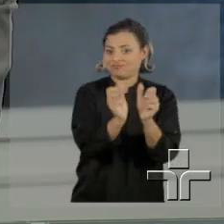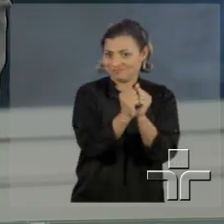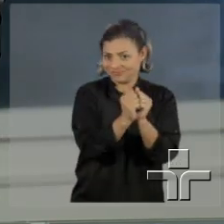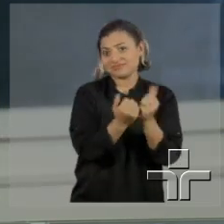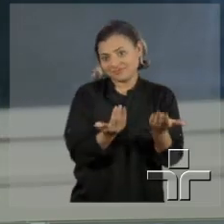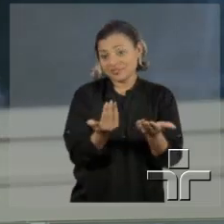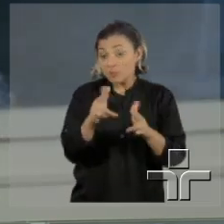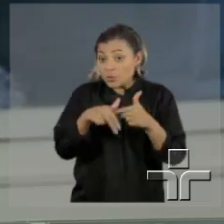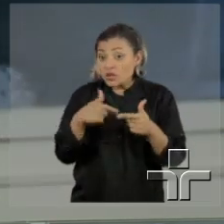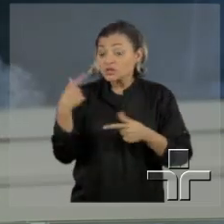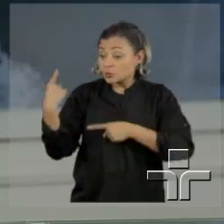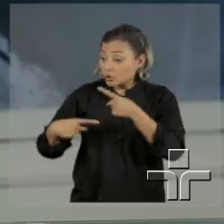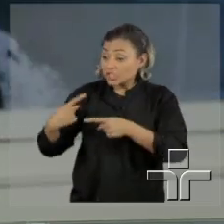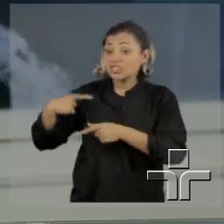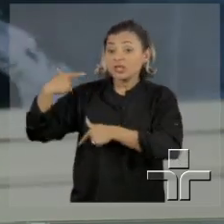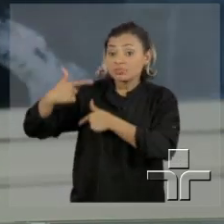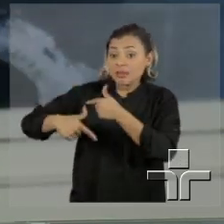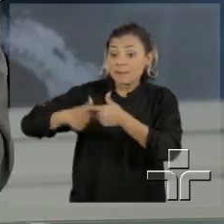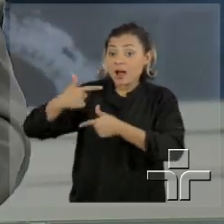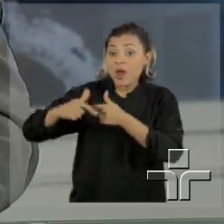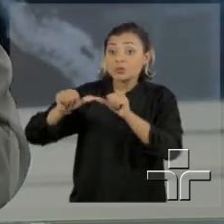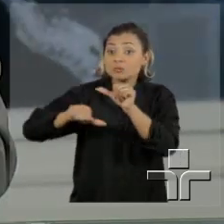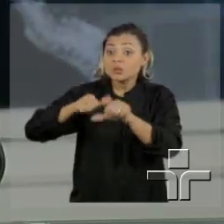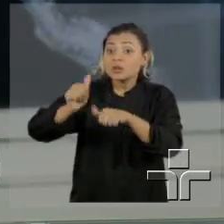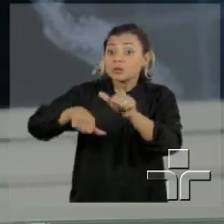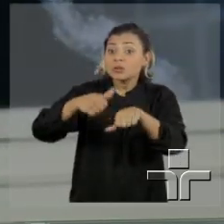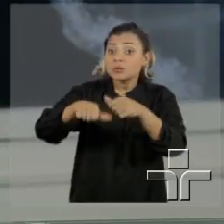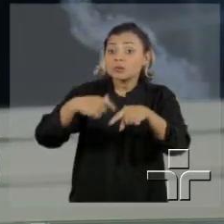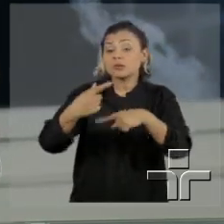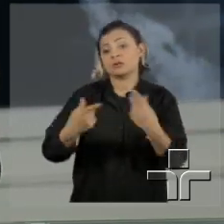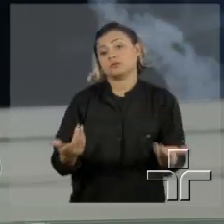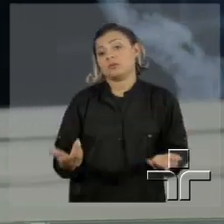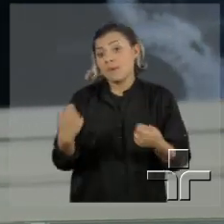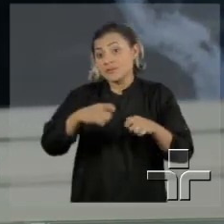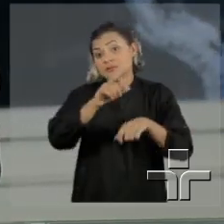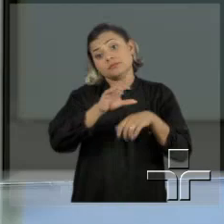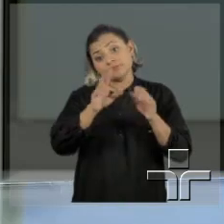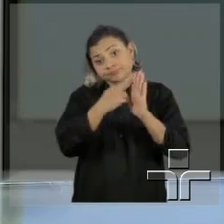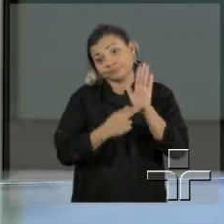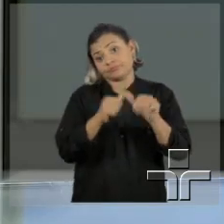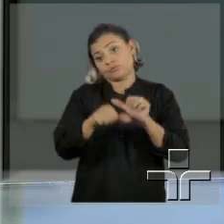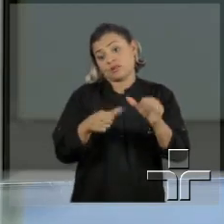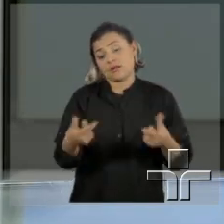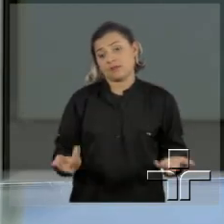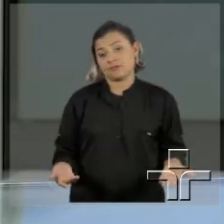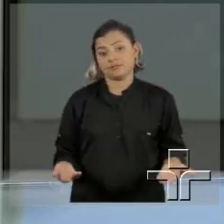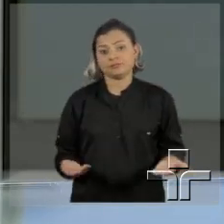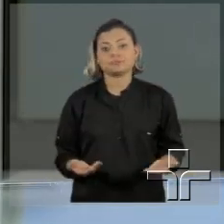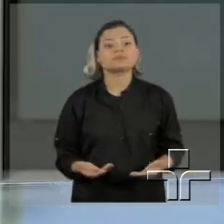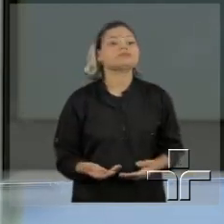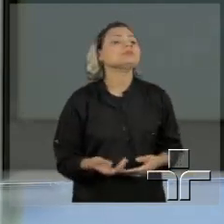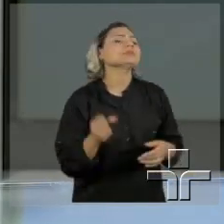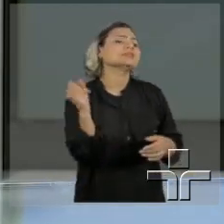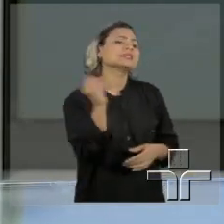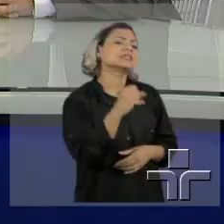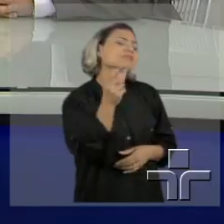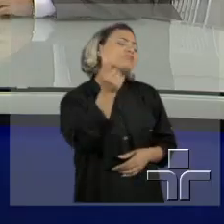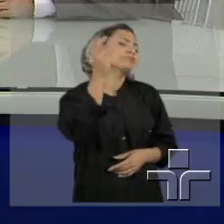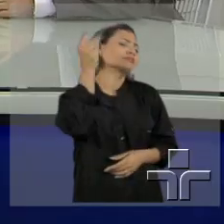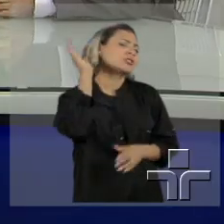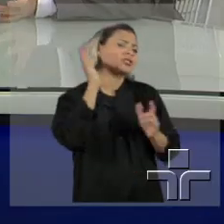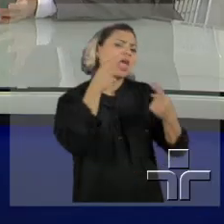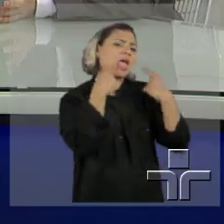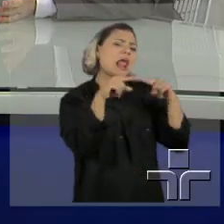lá atrás, porque a lei e as regras não conseguem acompanhar a velocidade da sociedade. O Churchill já reclamava da democracia. Né?